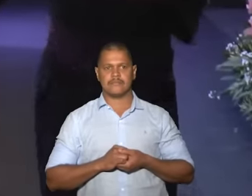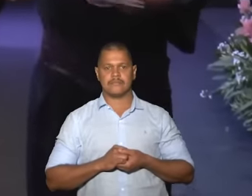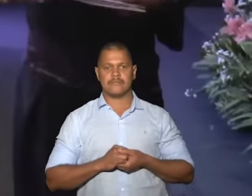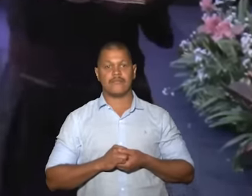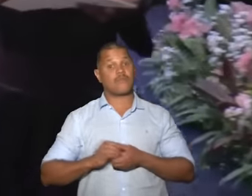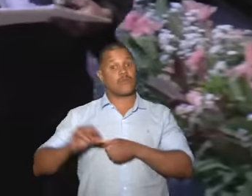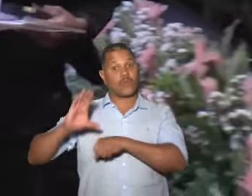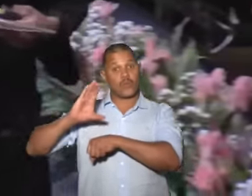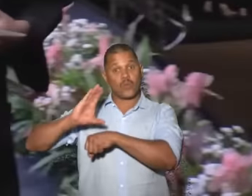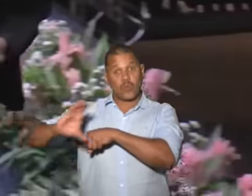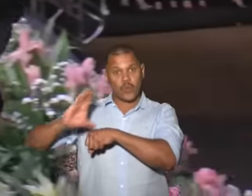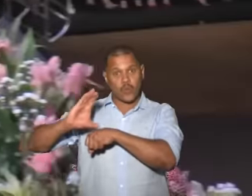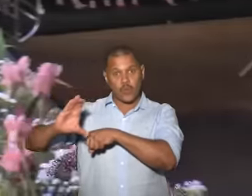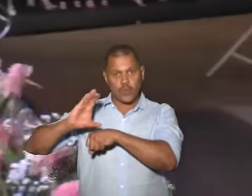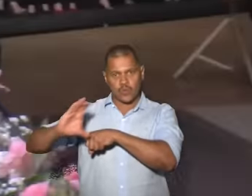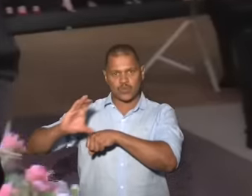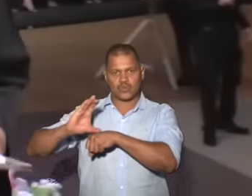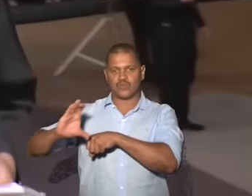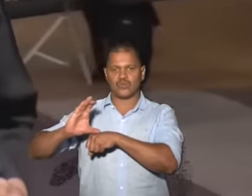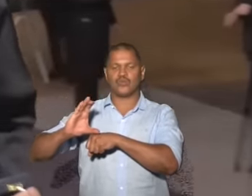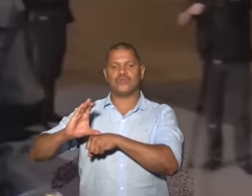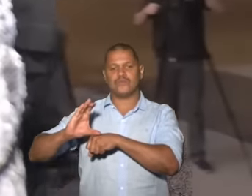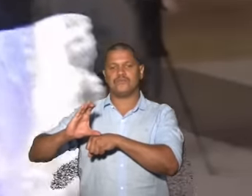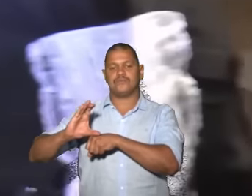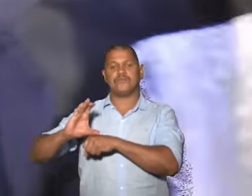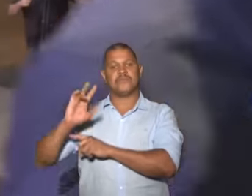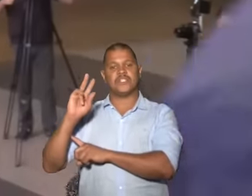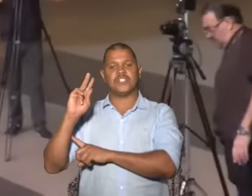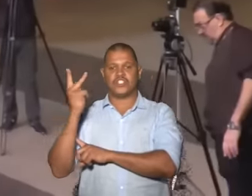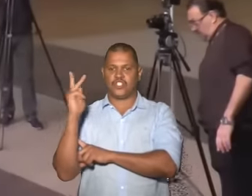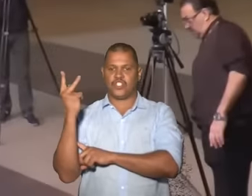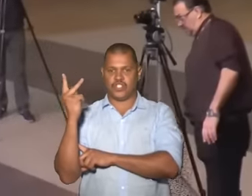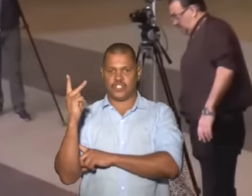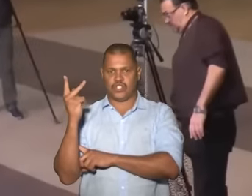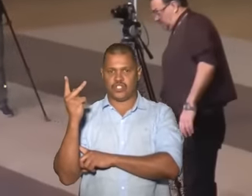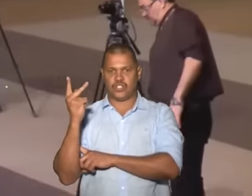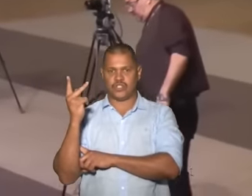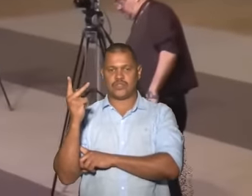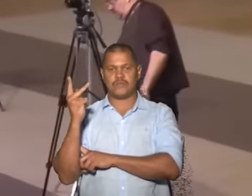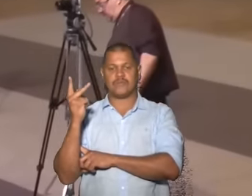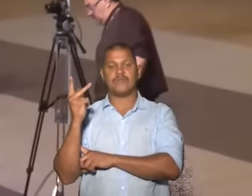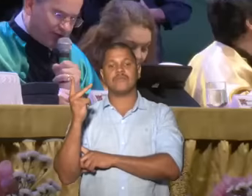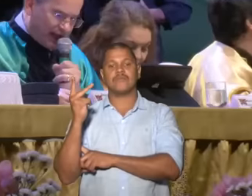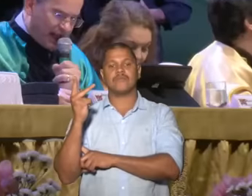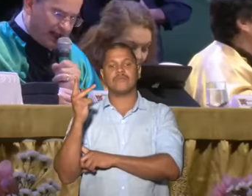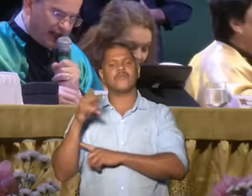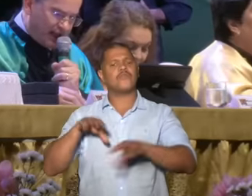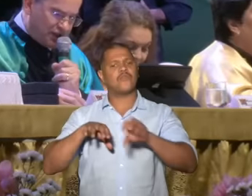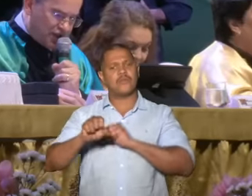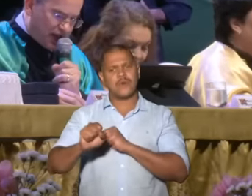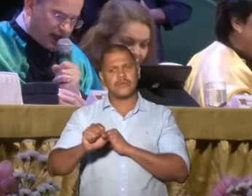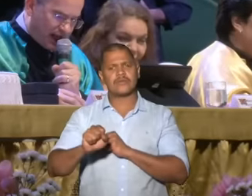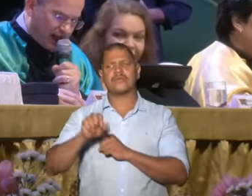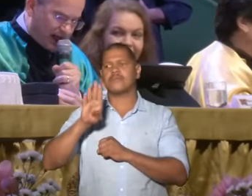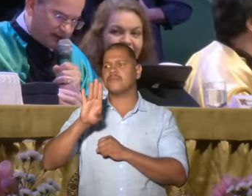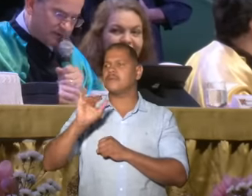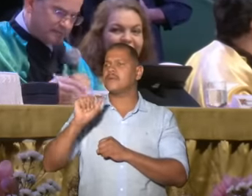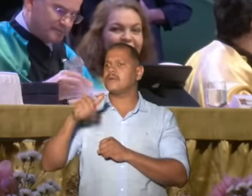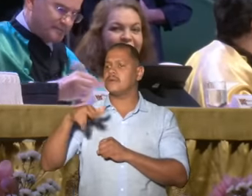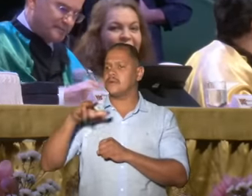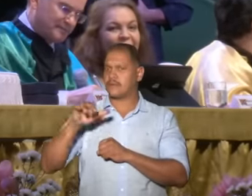Do curso de História, a formanda Priyanka Freire